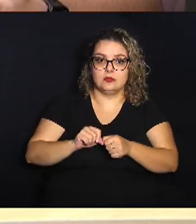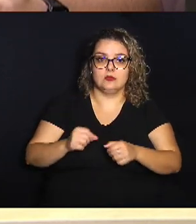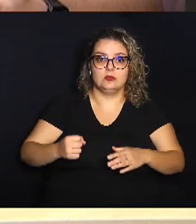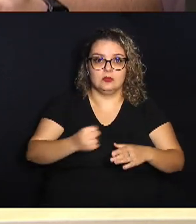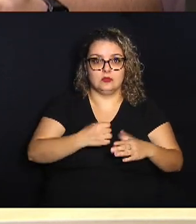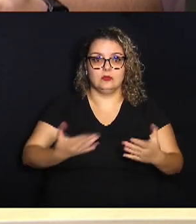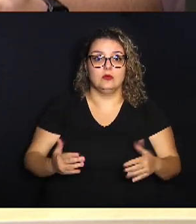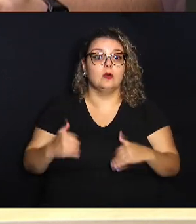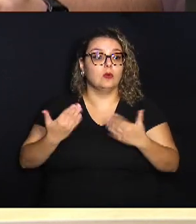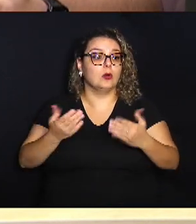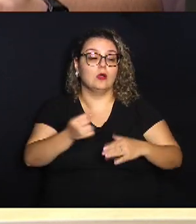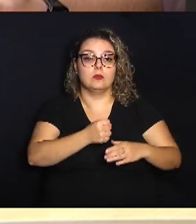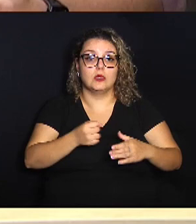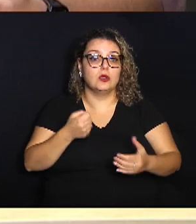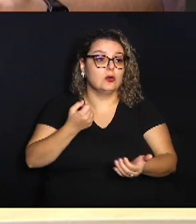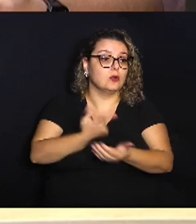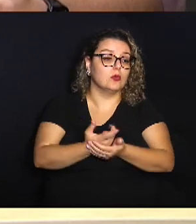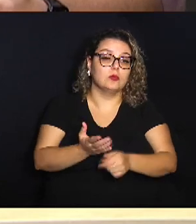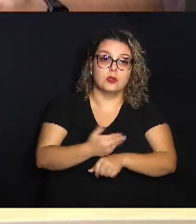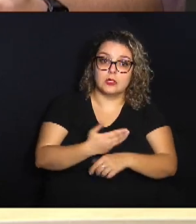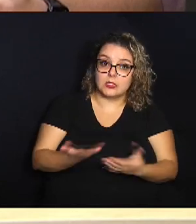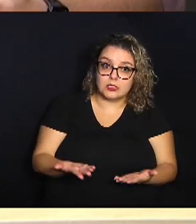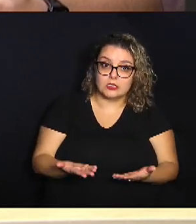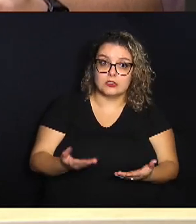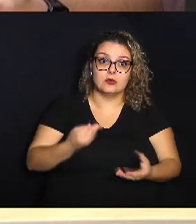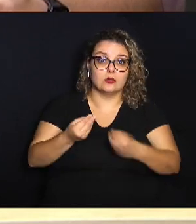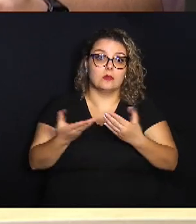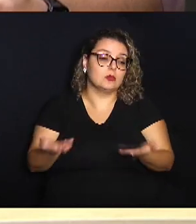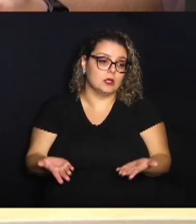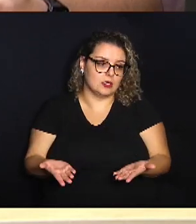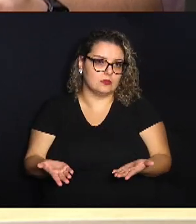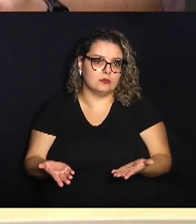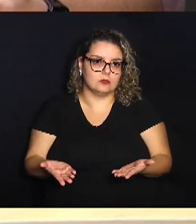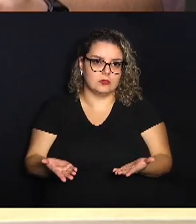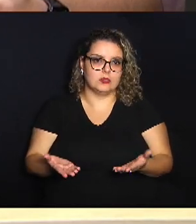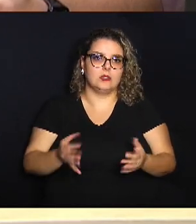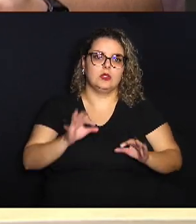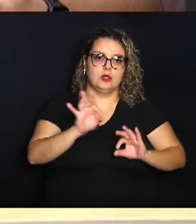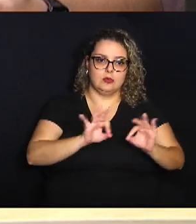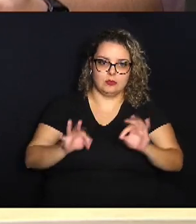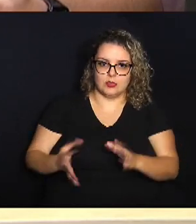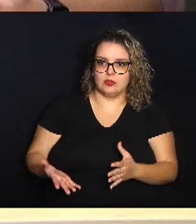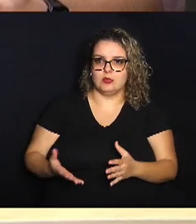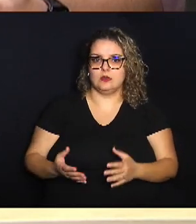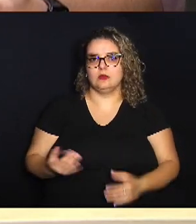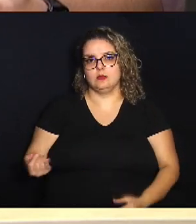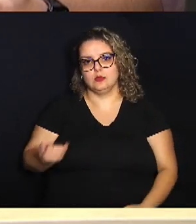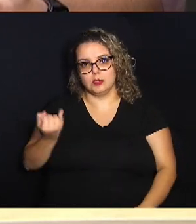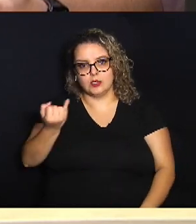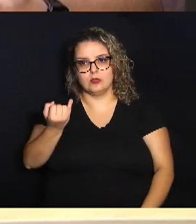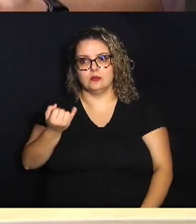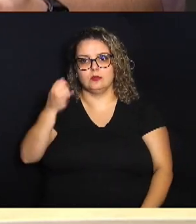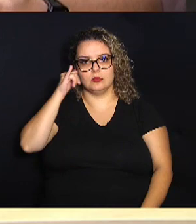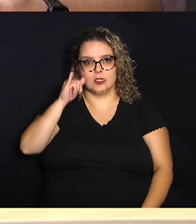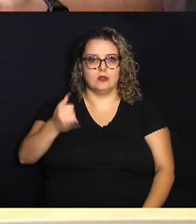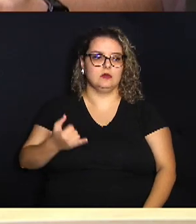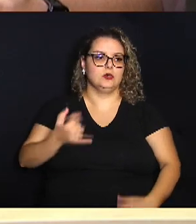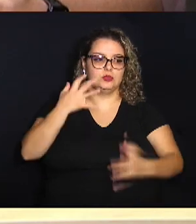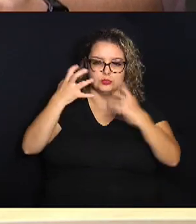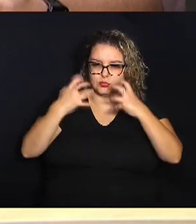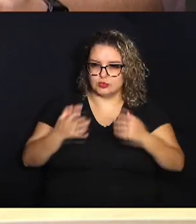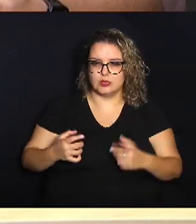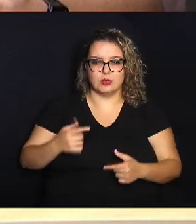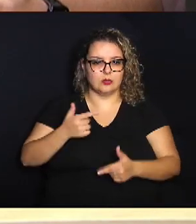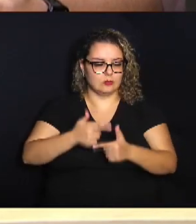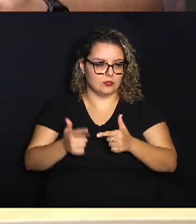que almoço? Você comprou com antecedência. Então, assim, o planejamento é essencial para você evitar estresse, dor de